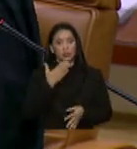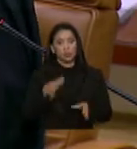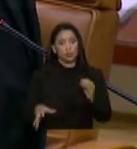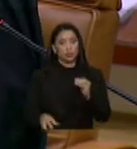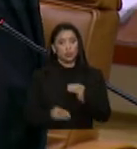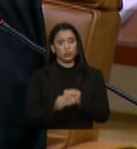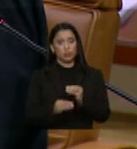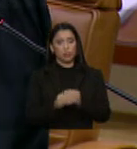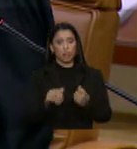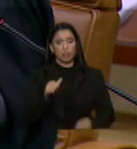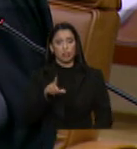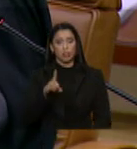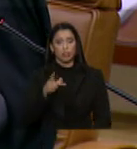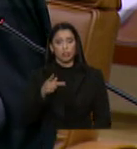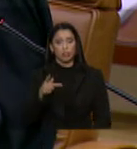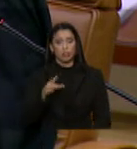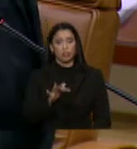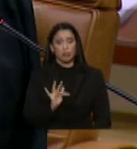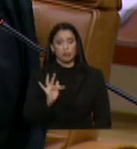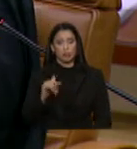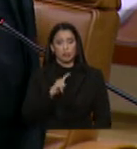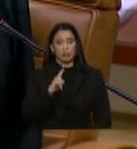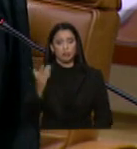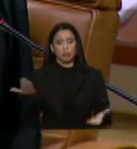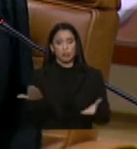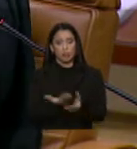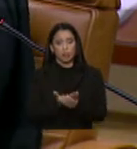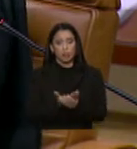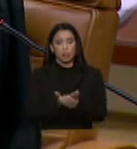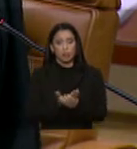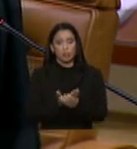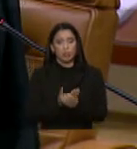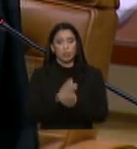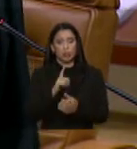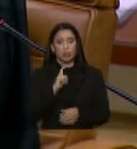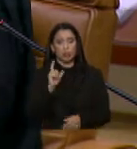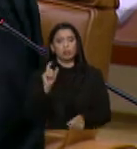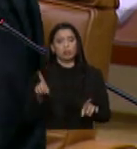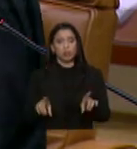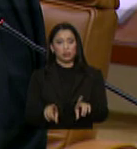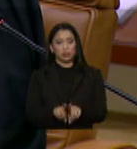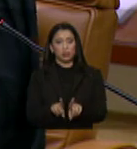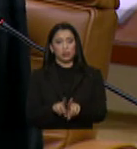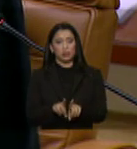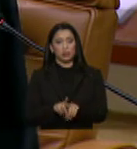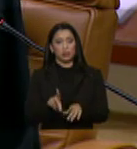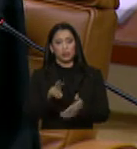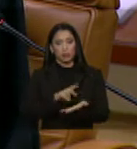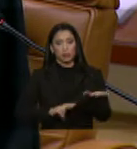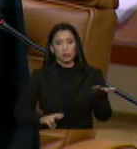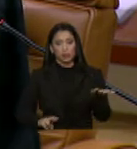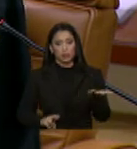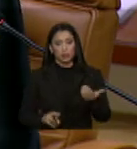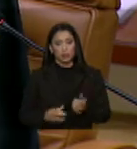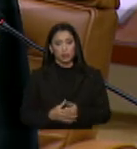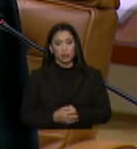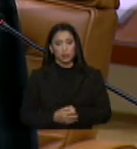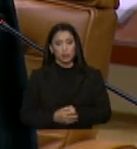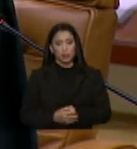o recebimento como adpf uma vez que recebo como ação é declaratória assim como fez o relator